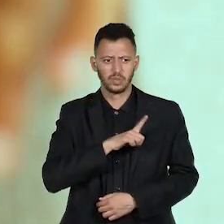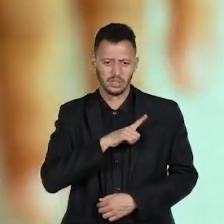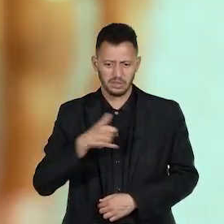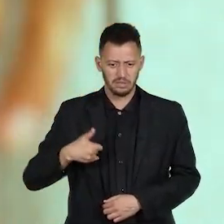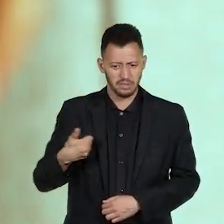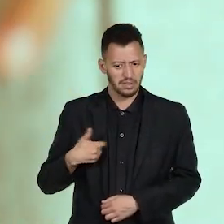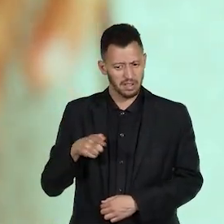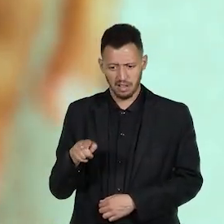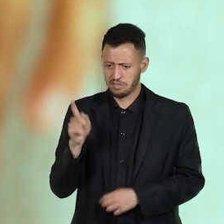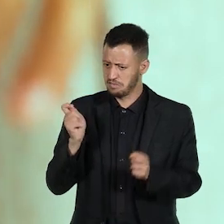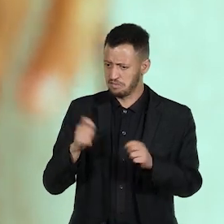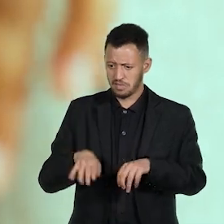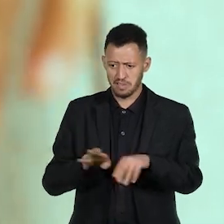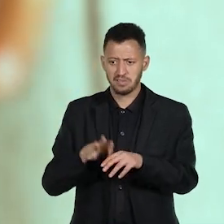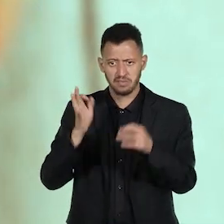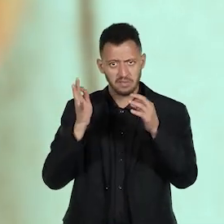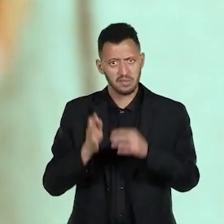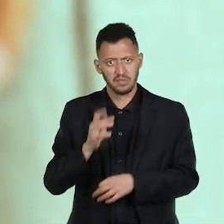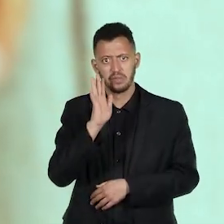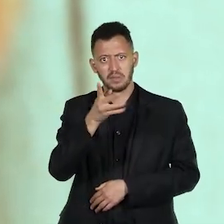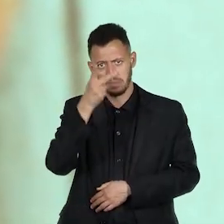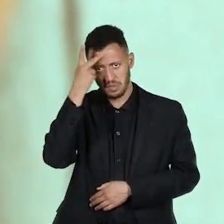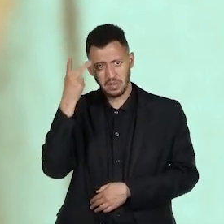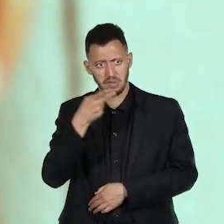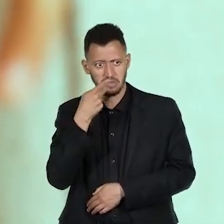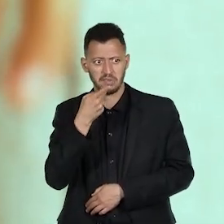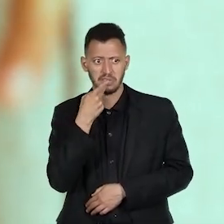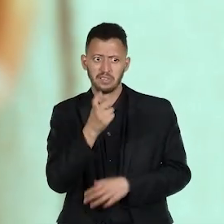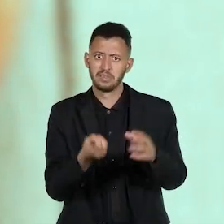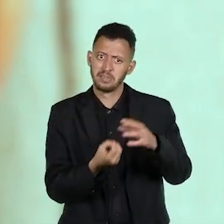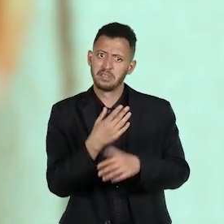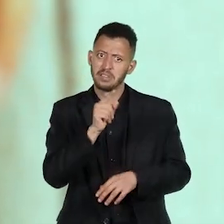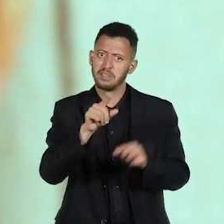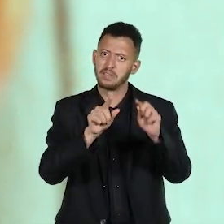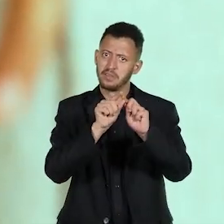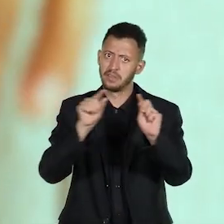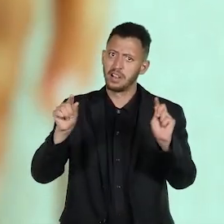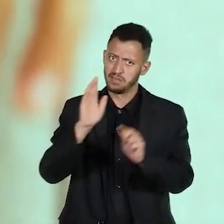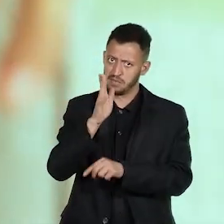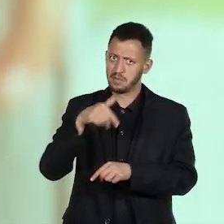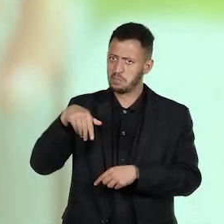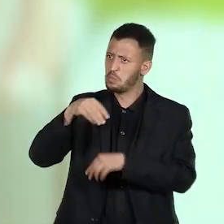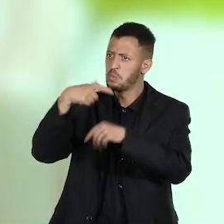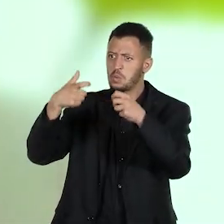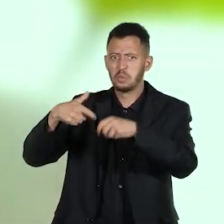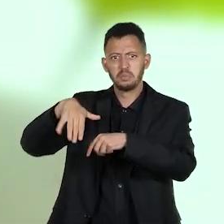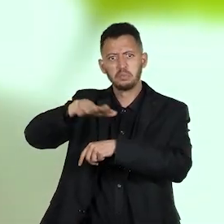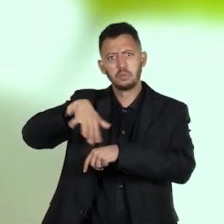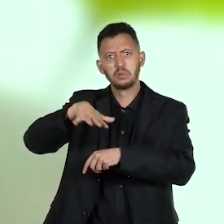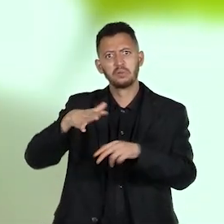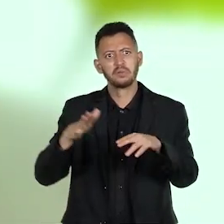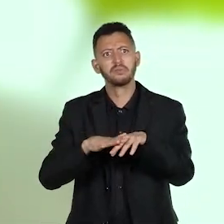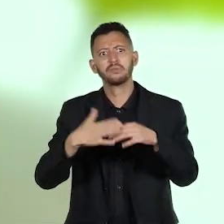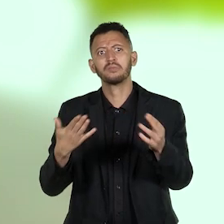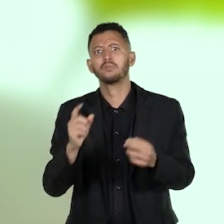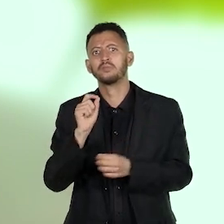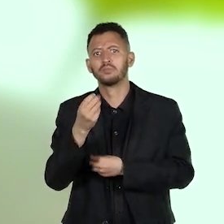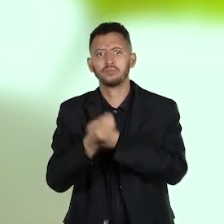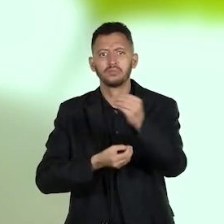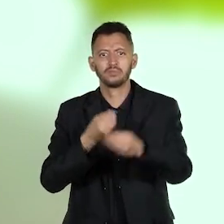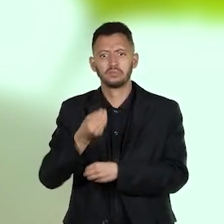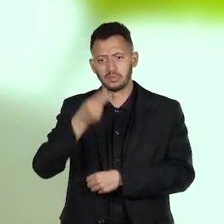Você não tem mais idade para isso. Com certeza, você já ouviu alguém reproduzir essa frase por aí, não é mesmo? Isso pode